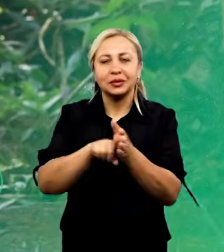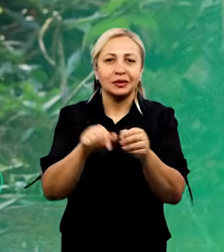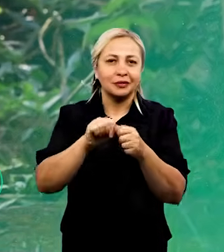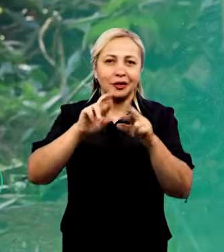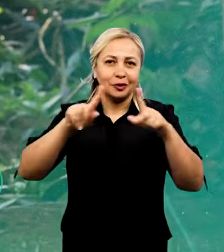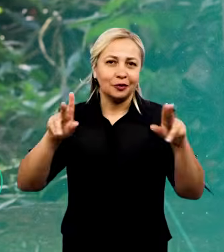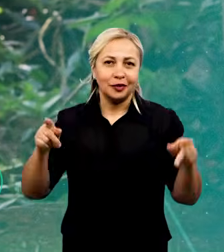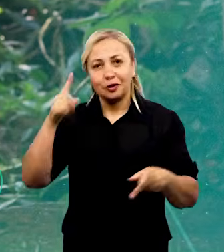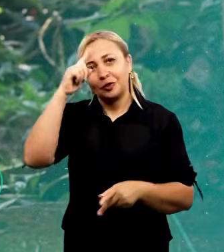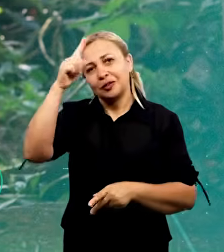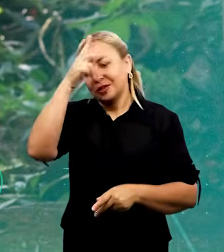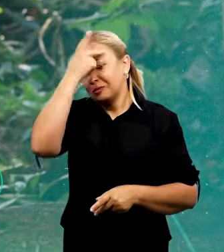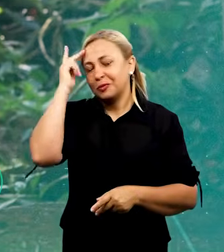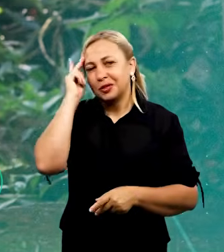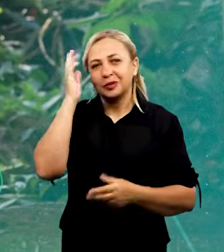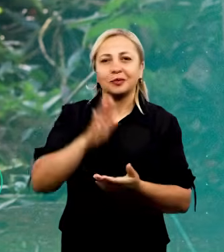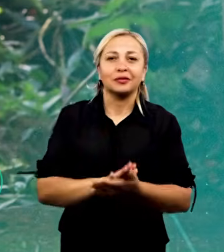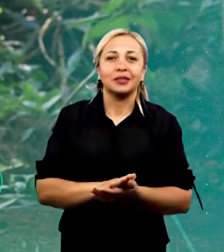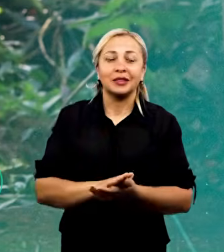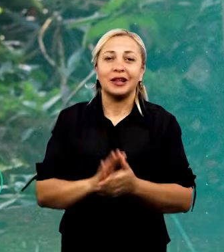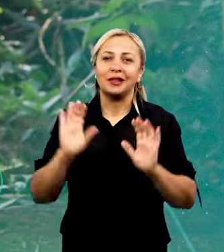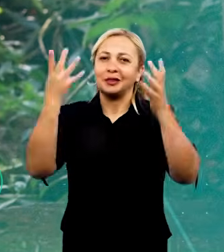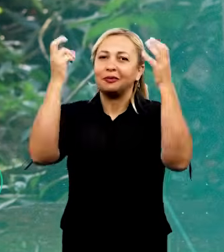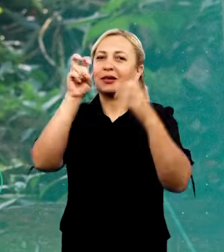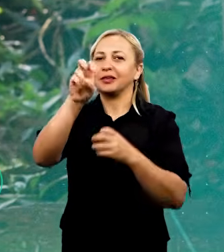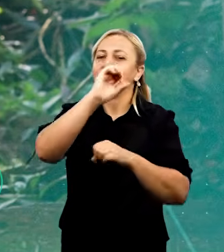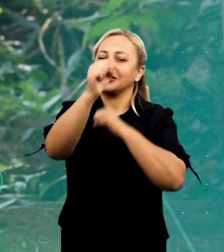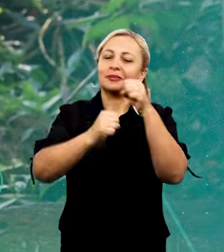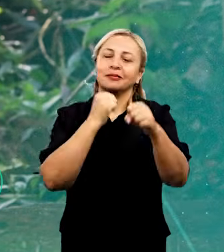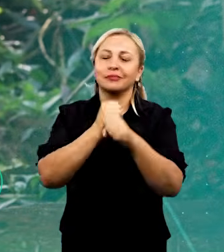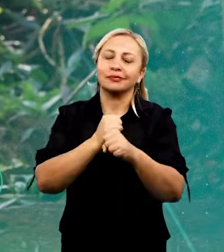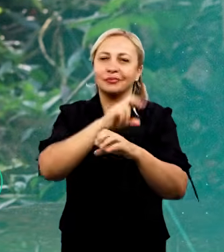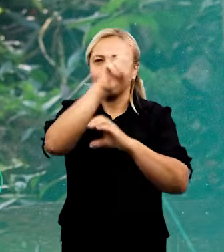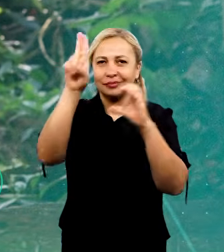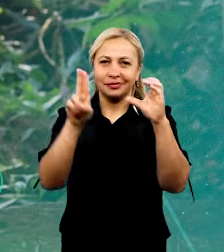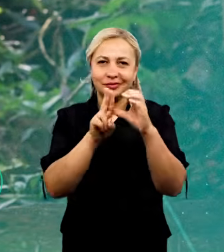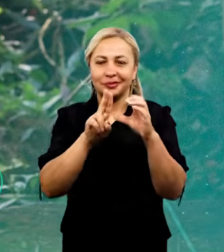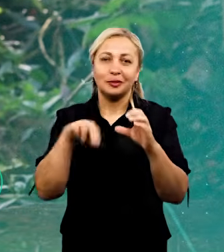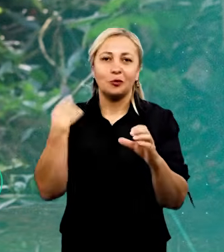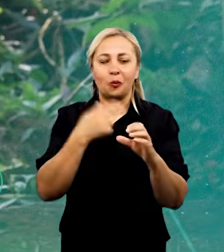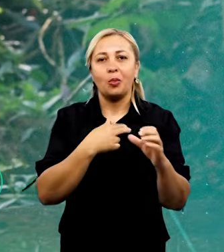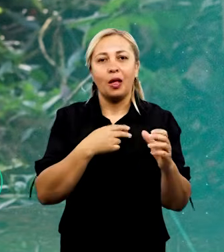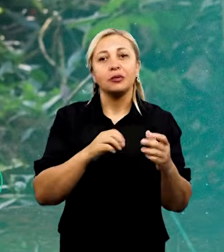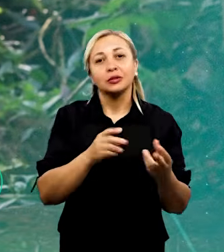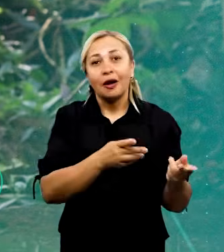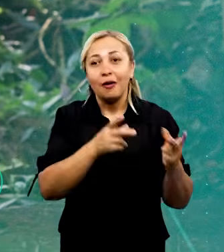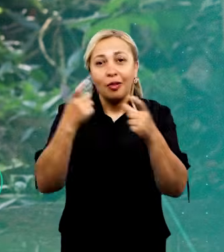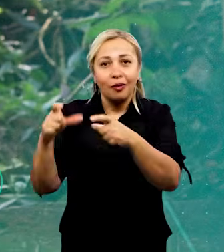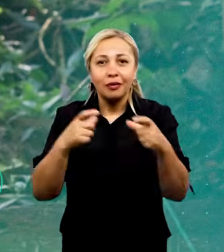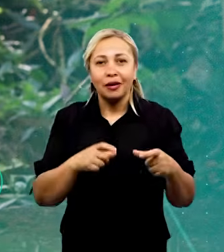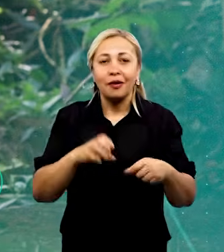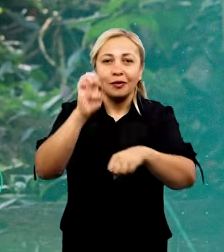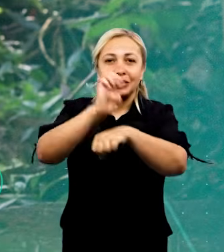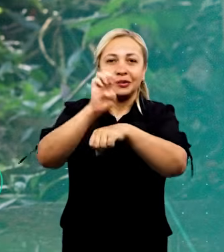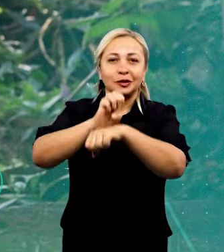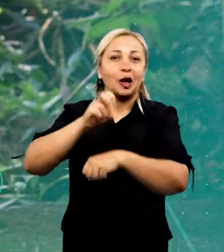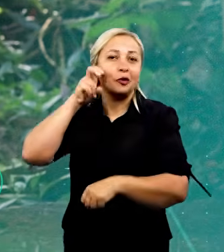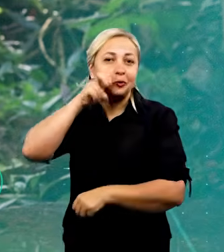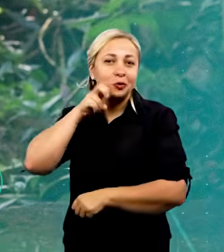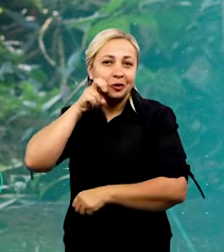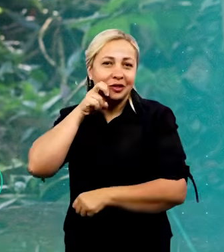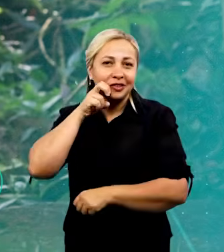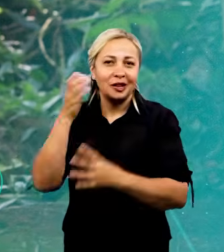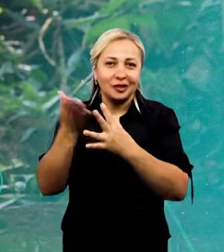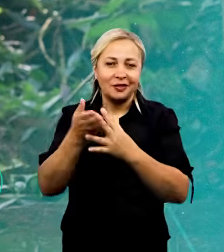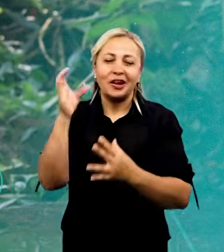pesquisas que fizeram a diferença no dia a dia das pessoas em celebração aos 5 anos de Univesciência. O nosso próximo destino é o estado do Rio Grande